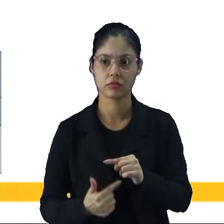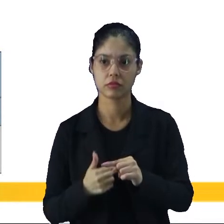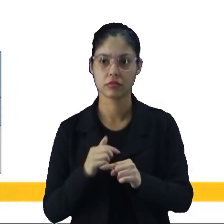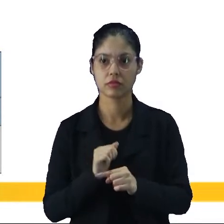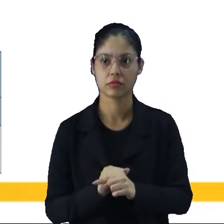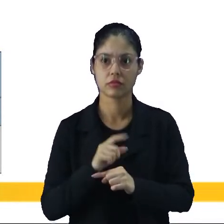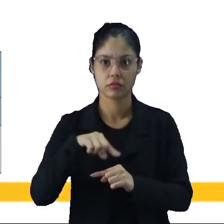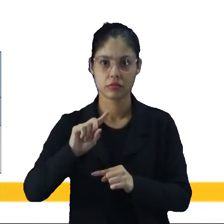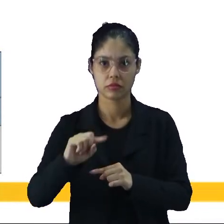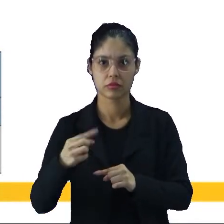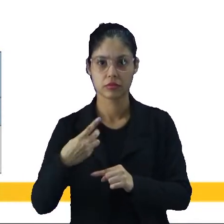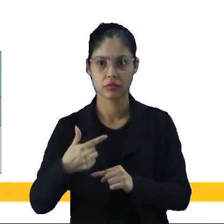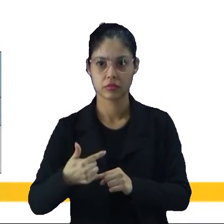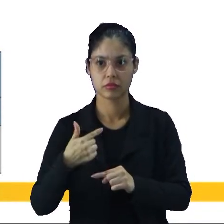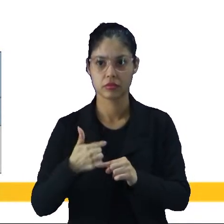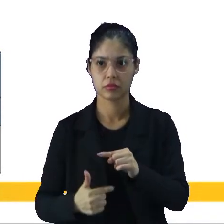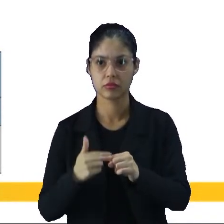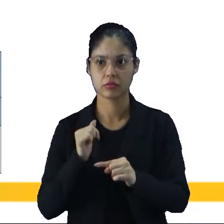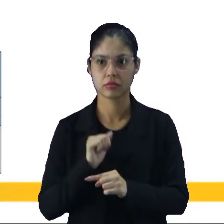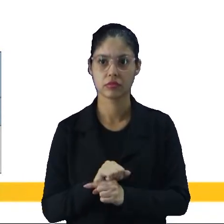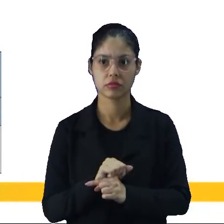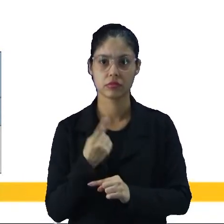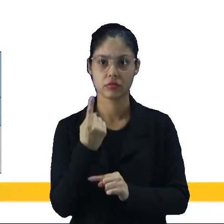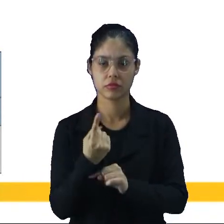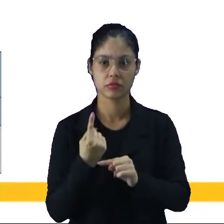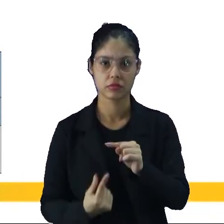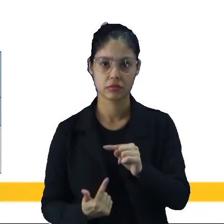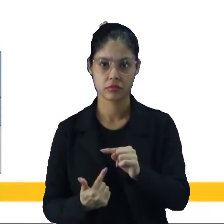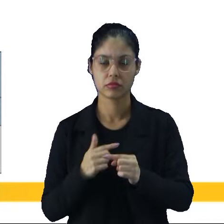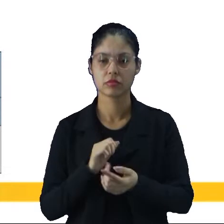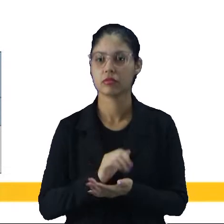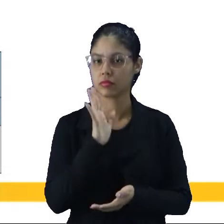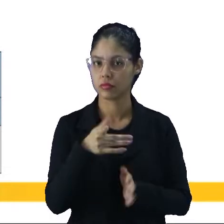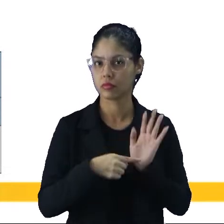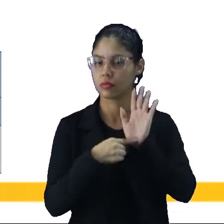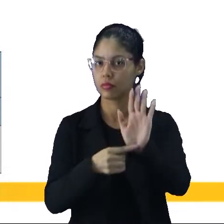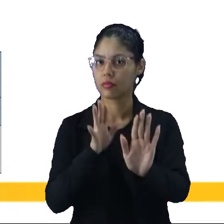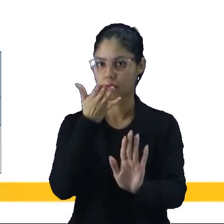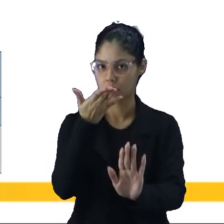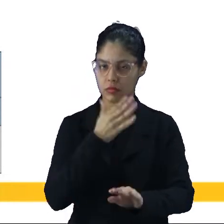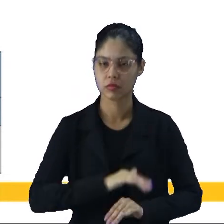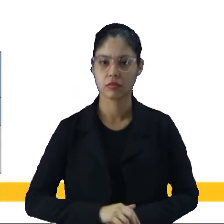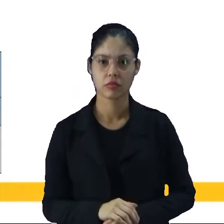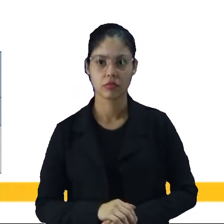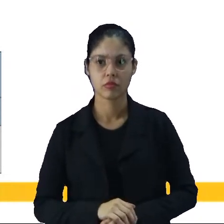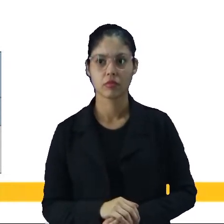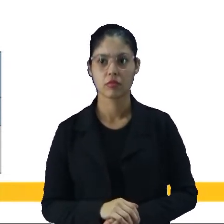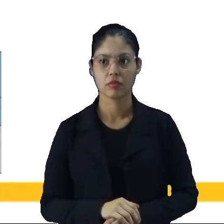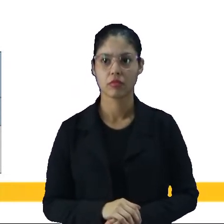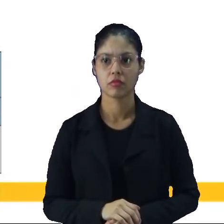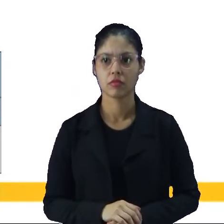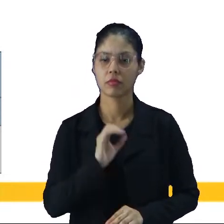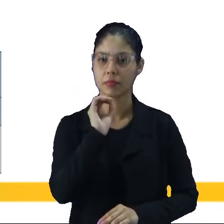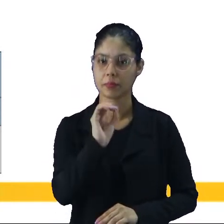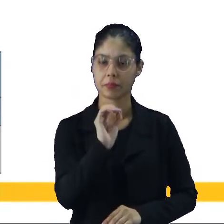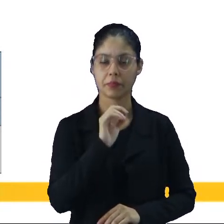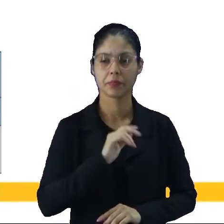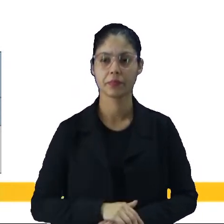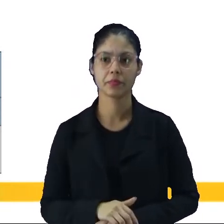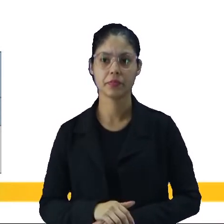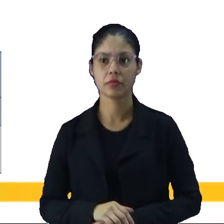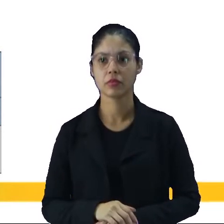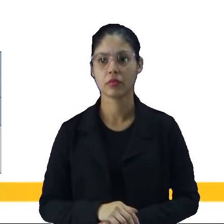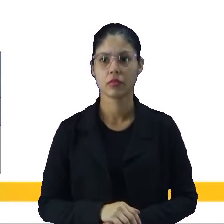cosseno de 45 é raiz de 2 sobre 2 e o cosseno de 60 é meio. Já mostramos isso na tabela. Cosseno de π sobre 2 é zero,